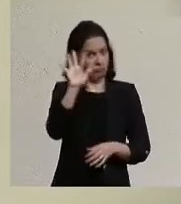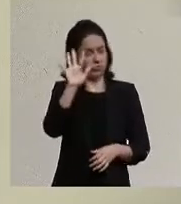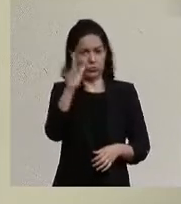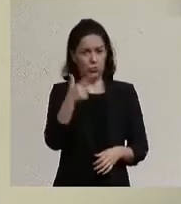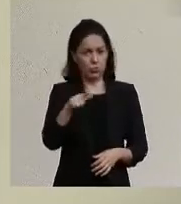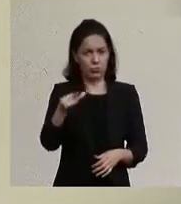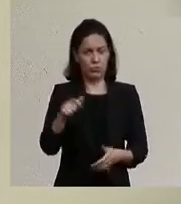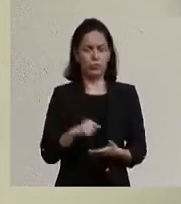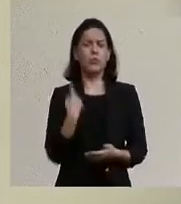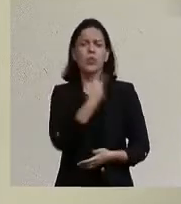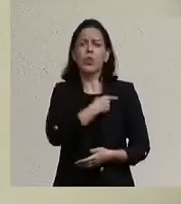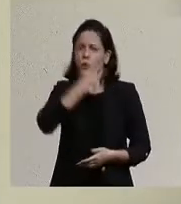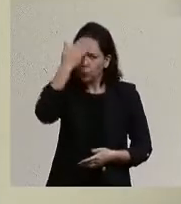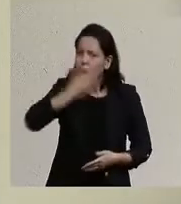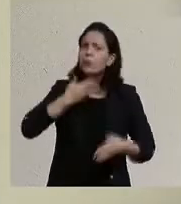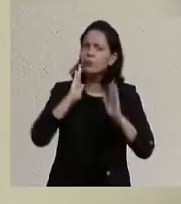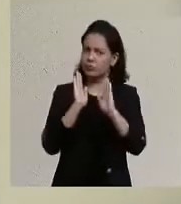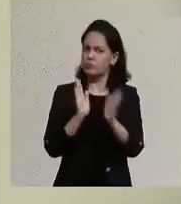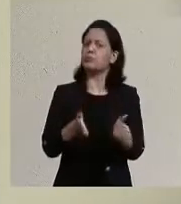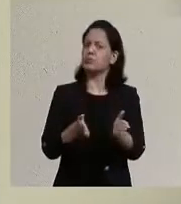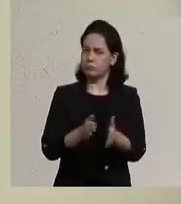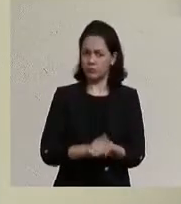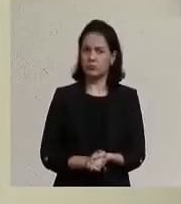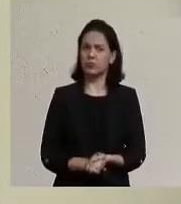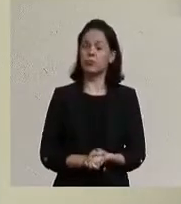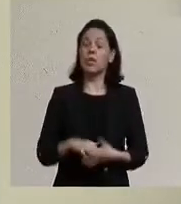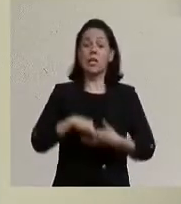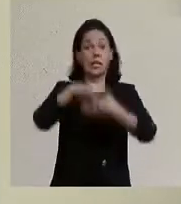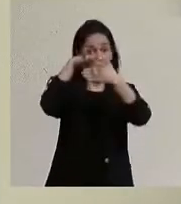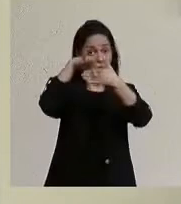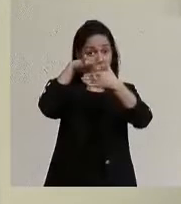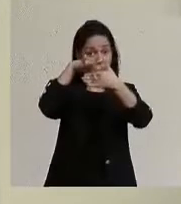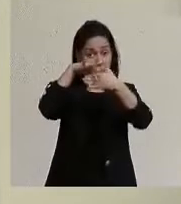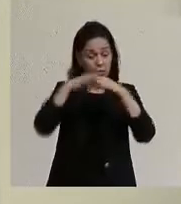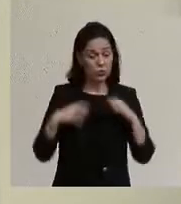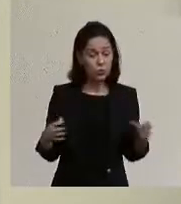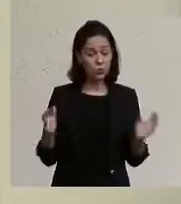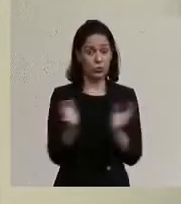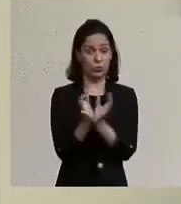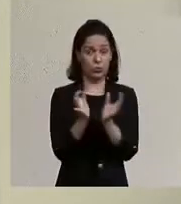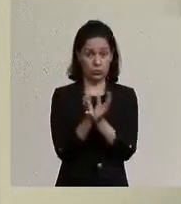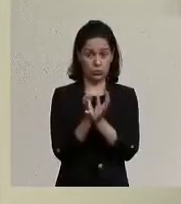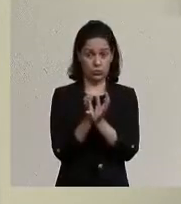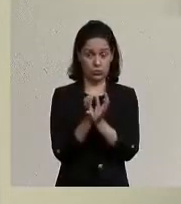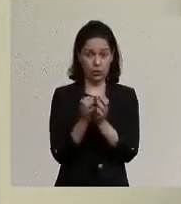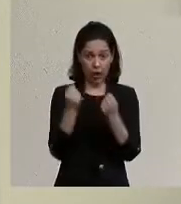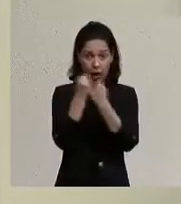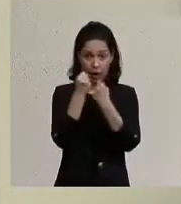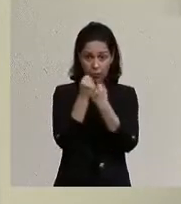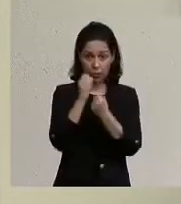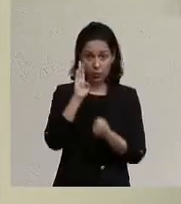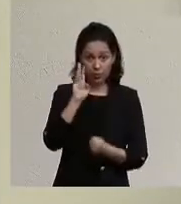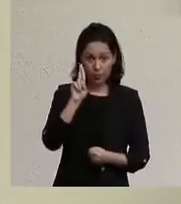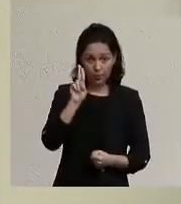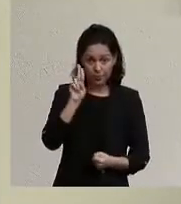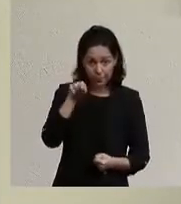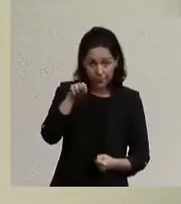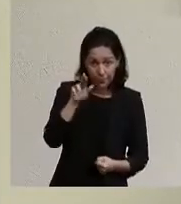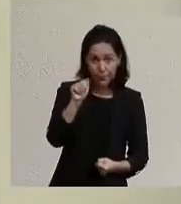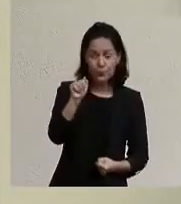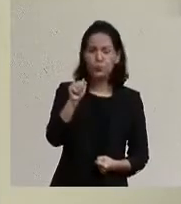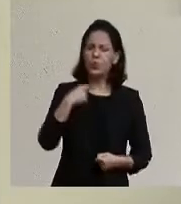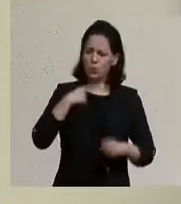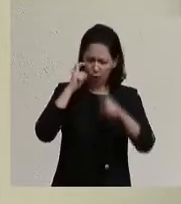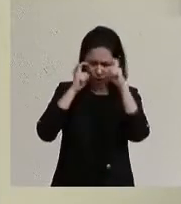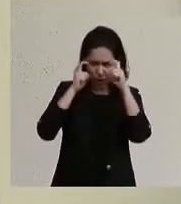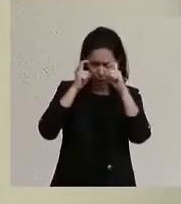então nós provamos que as nossas lideranças enfim todo mundo destinado ao apoio a Bruna todas as